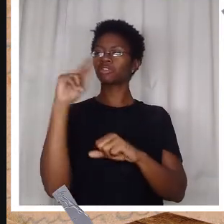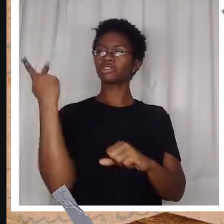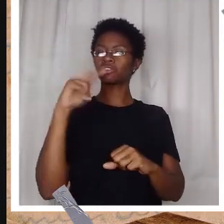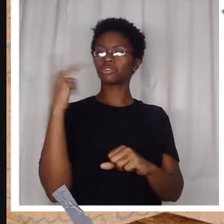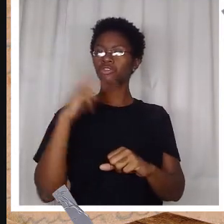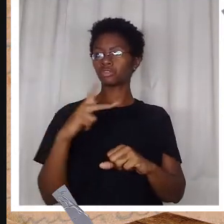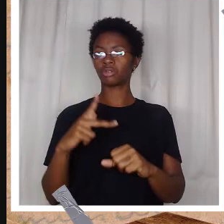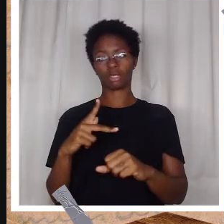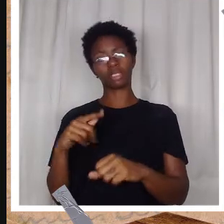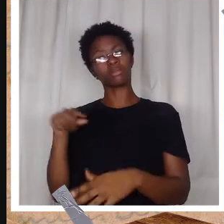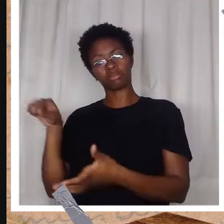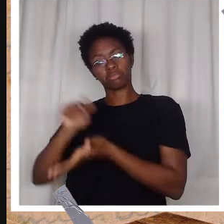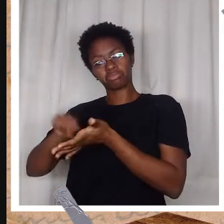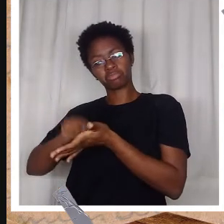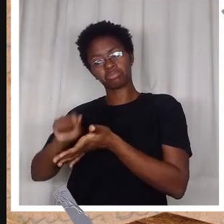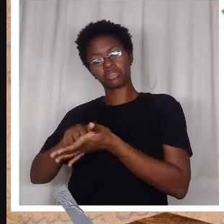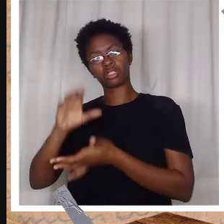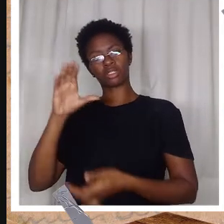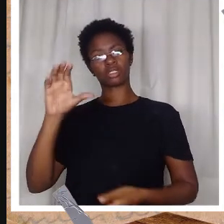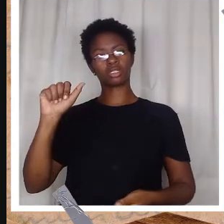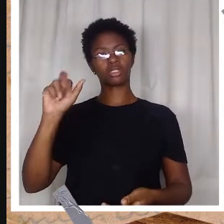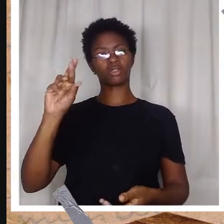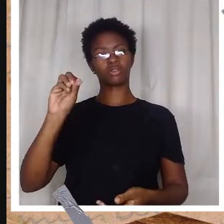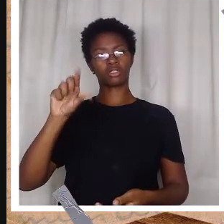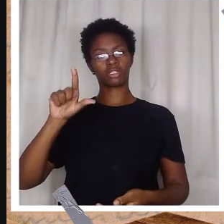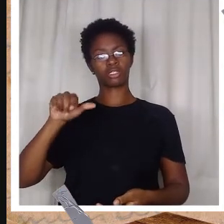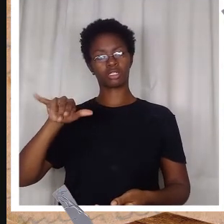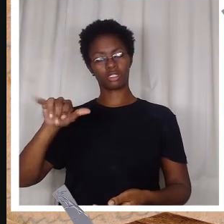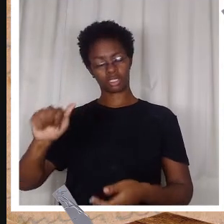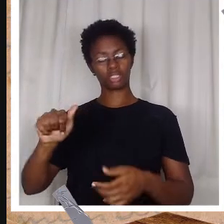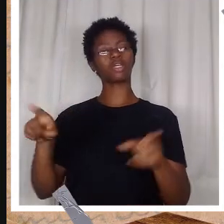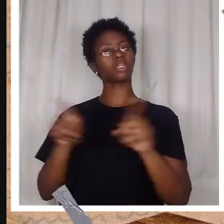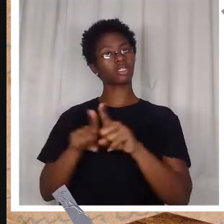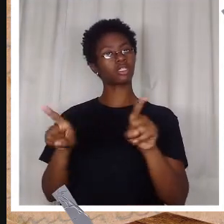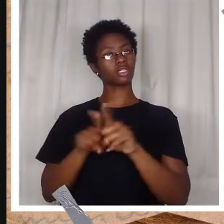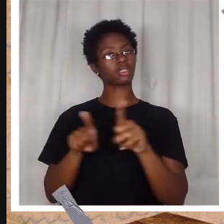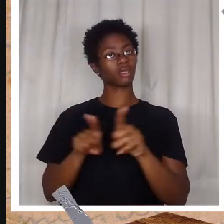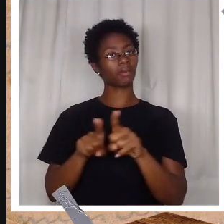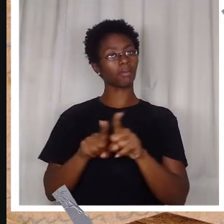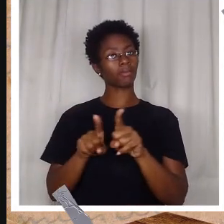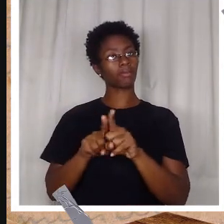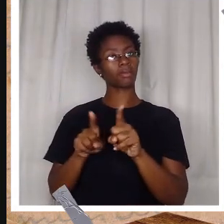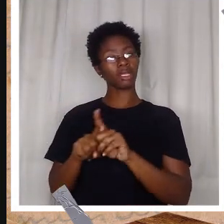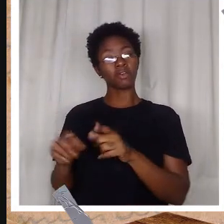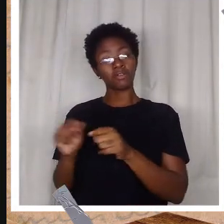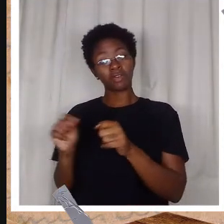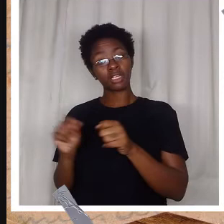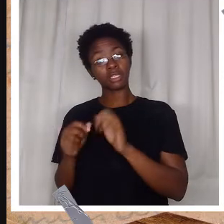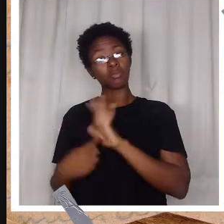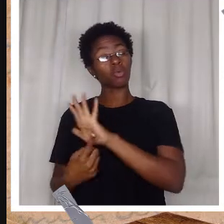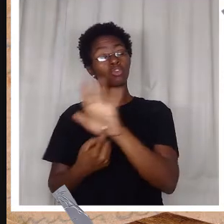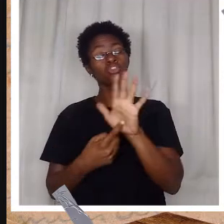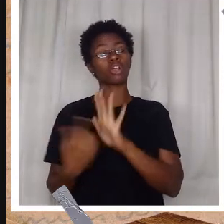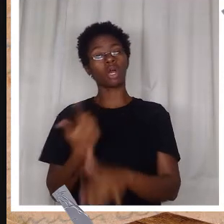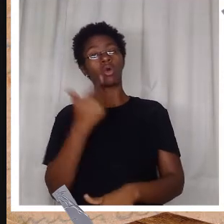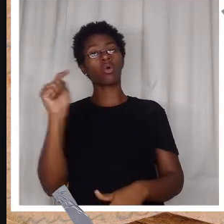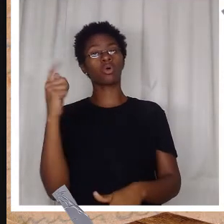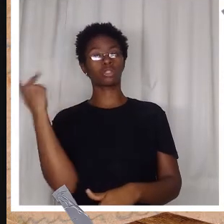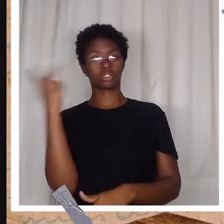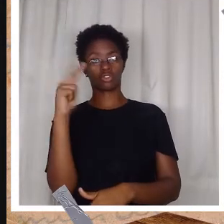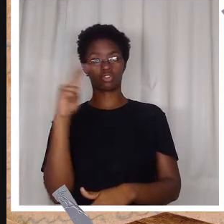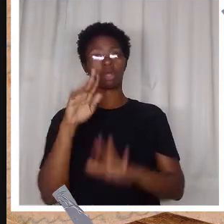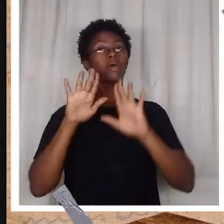Carolina lindamente e de, com ela, reconstruir outras histórias. Agora, o que me chama a